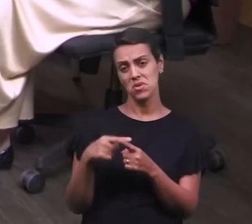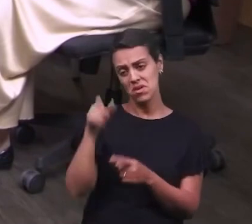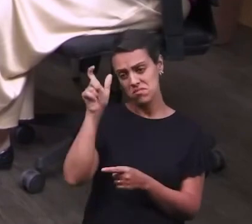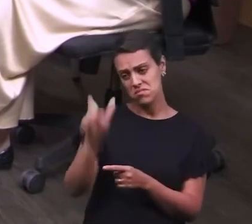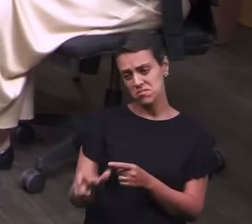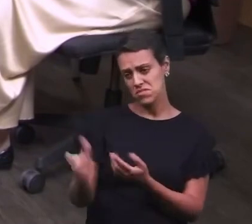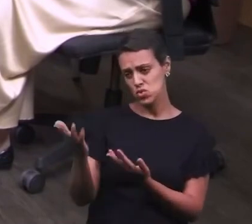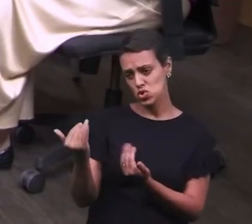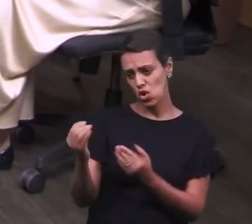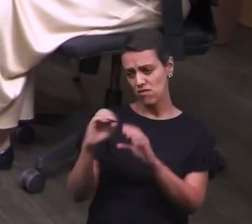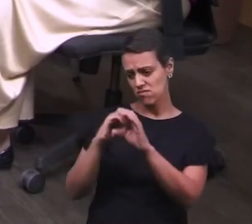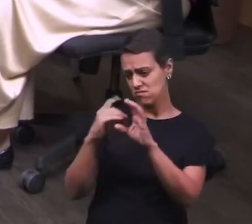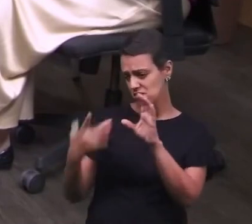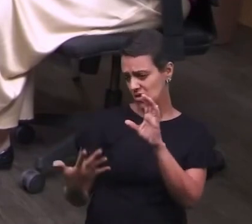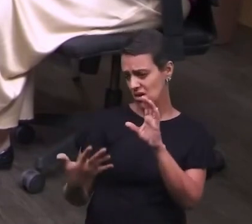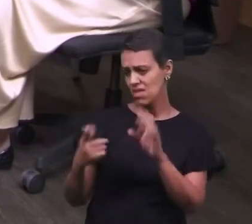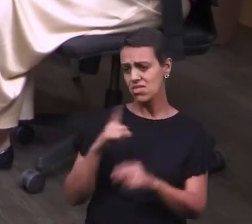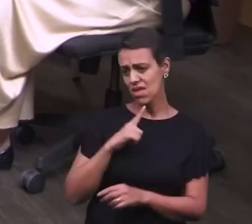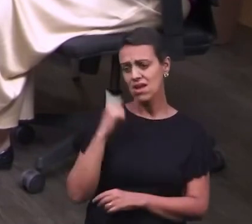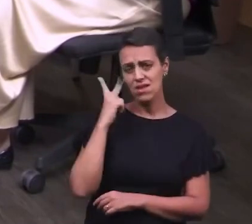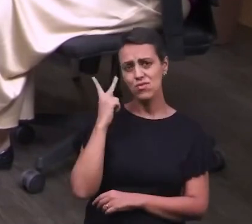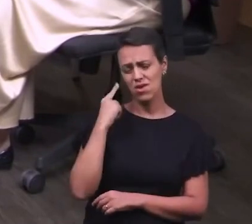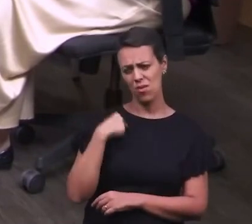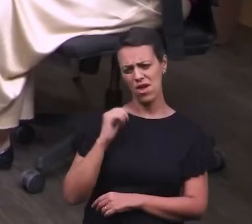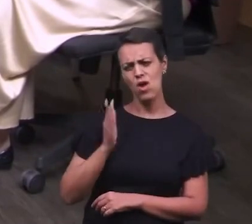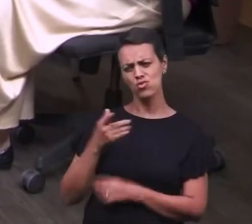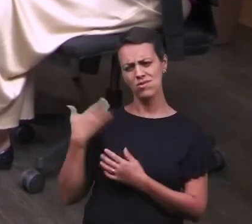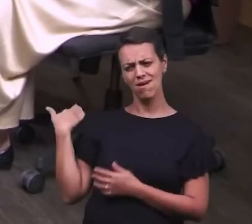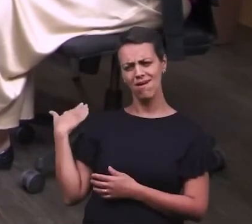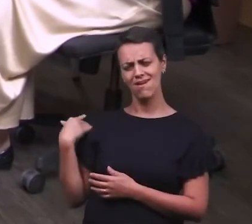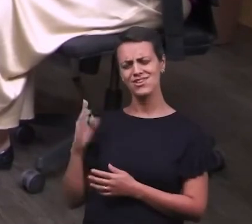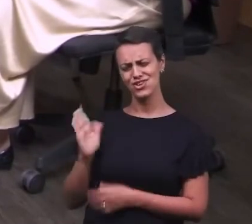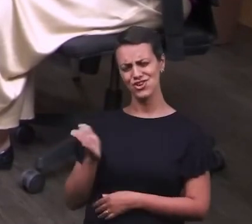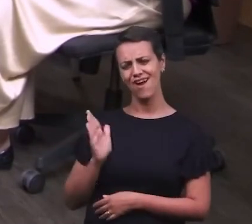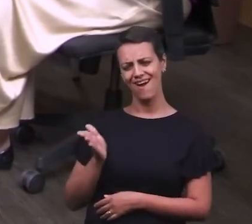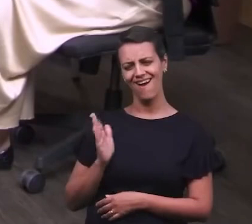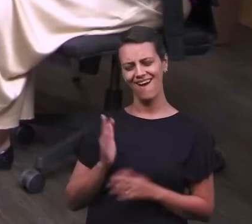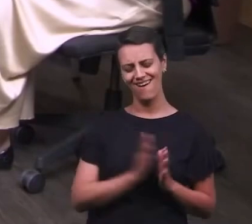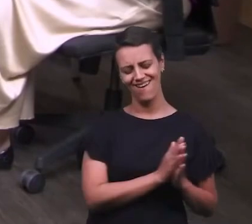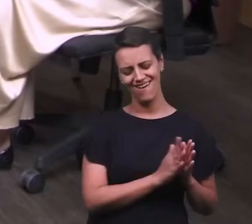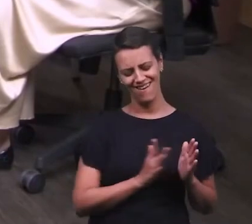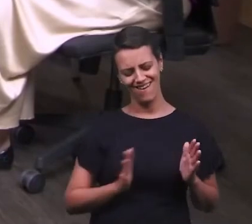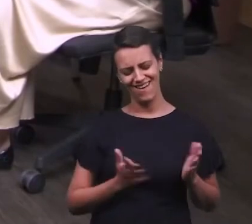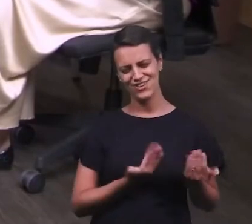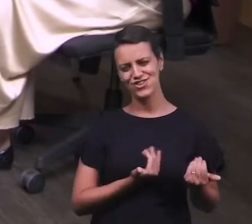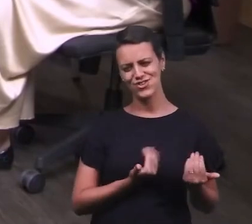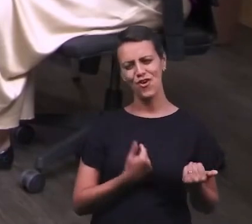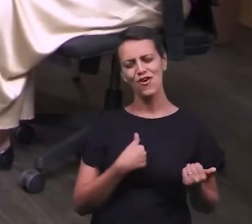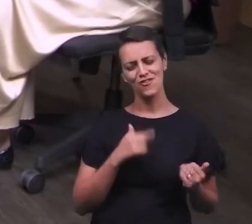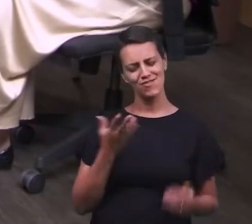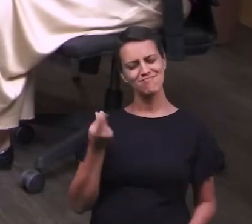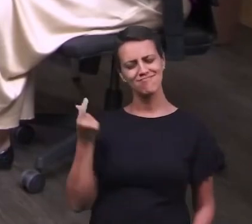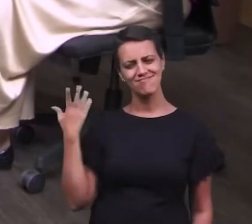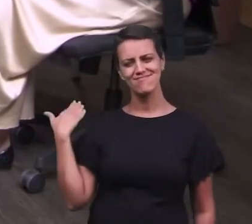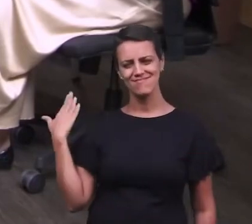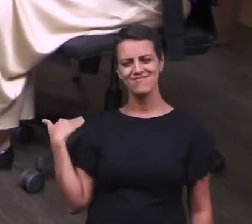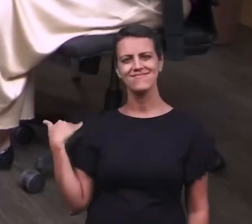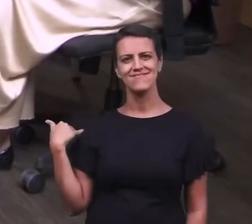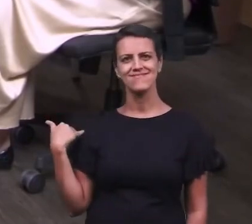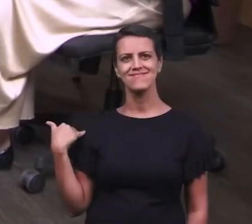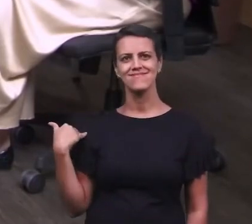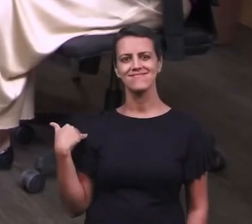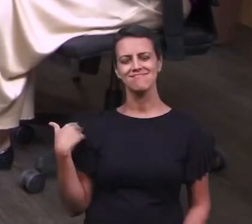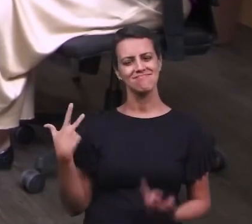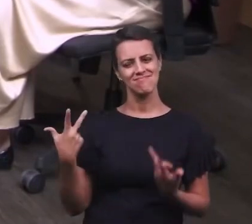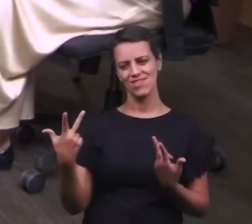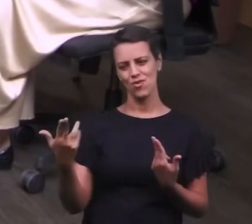creiam, eu já passei por isso, por essa fase da vida, né? Em algum momento da vida eu tive a cabeça muito parecida com a